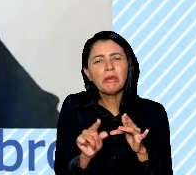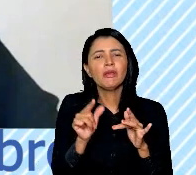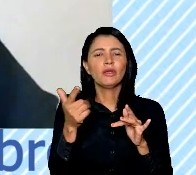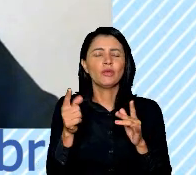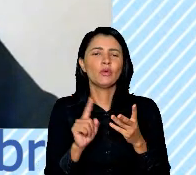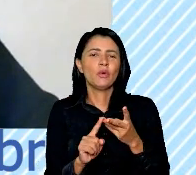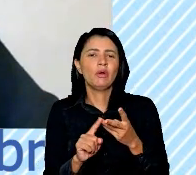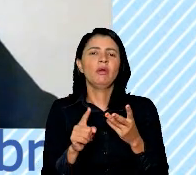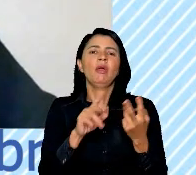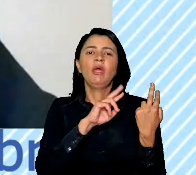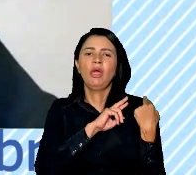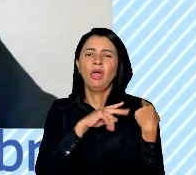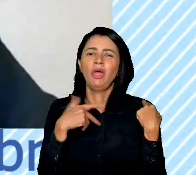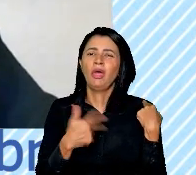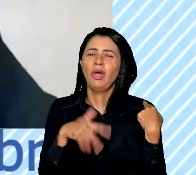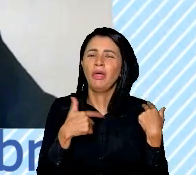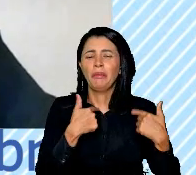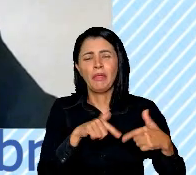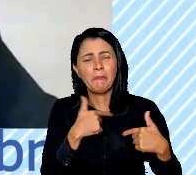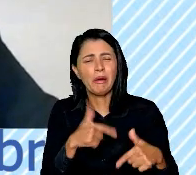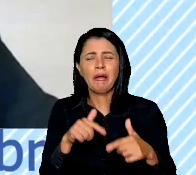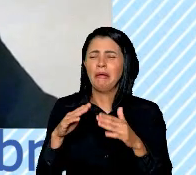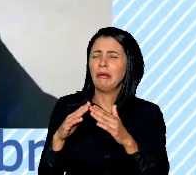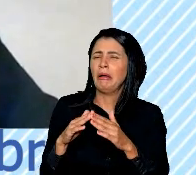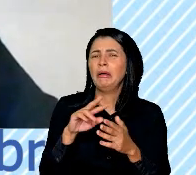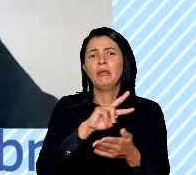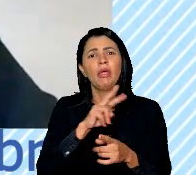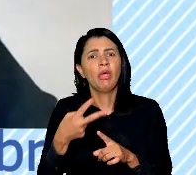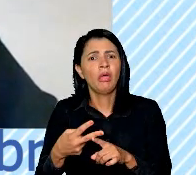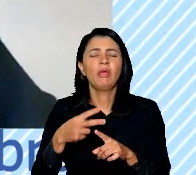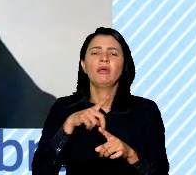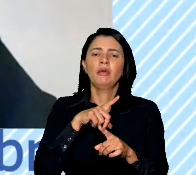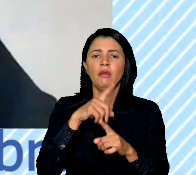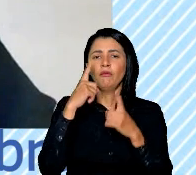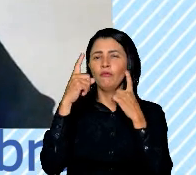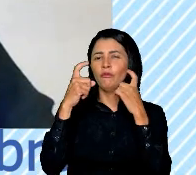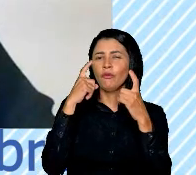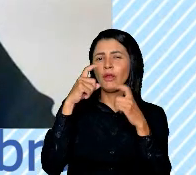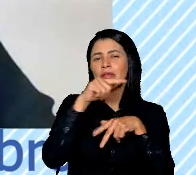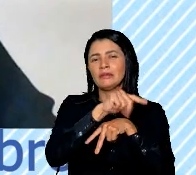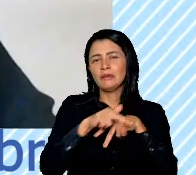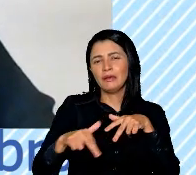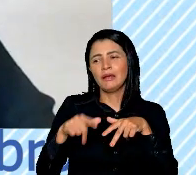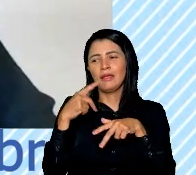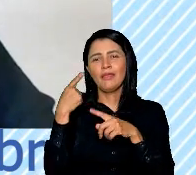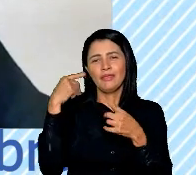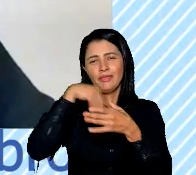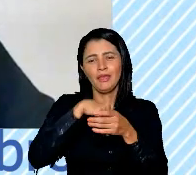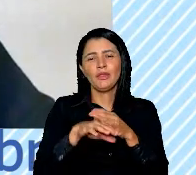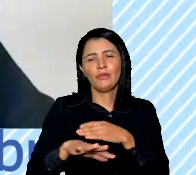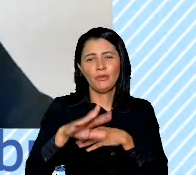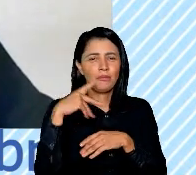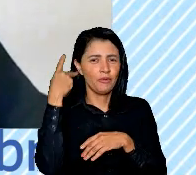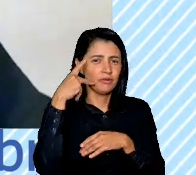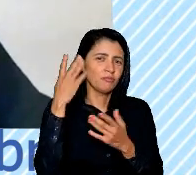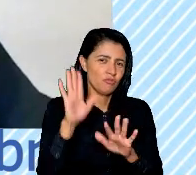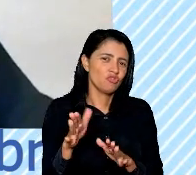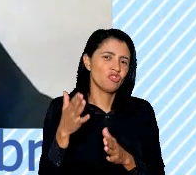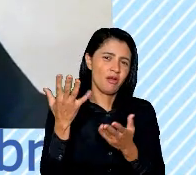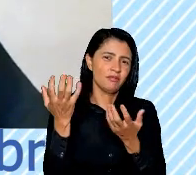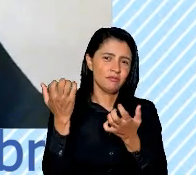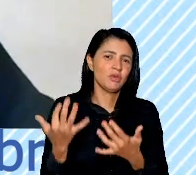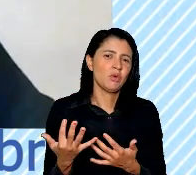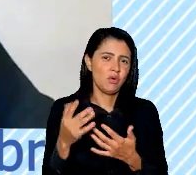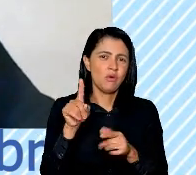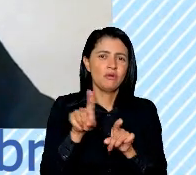e jornada dupla de trabalho, esse é um problema, violência de gênero na política, como mencionado pela vereadora, e falta